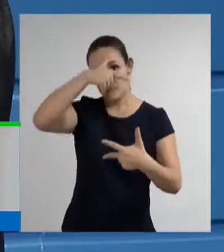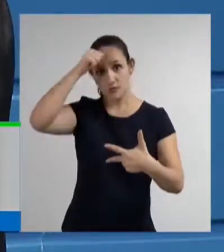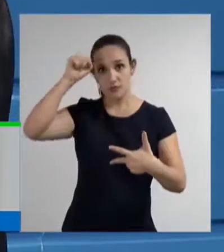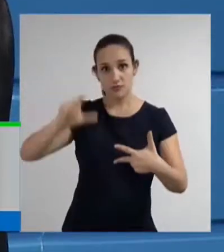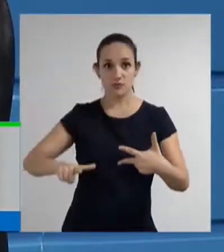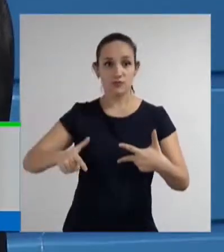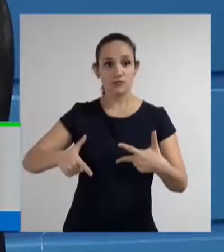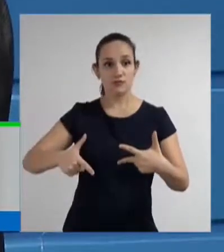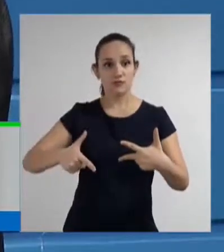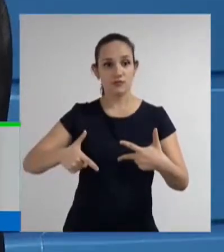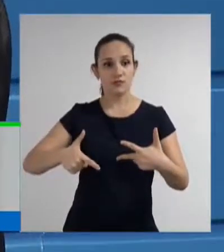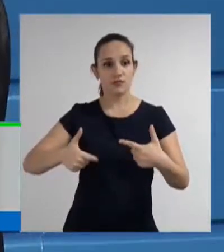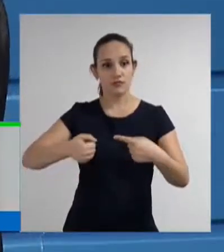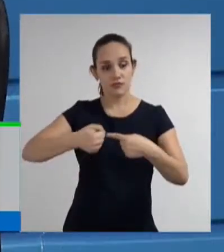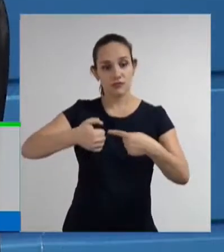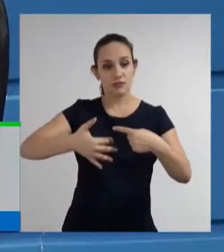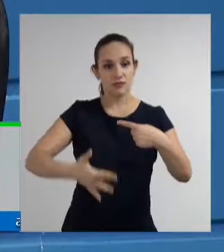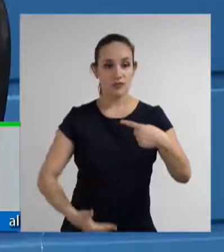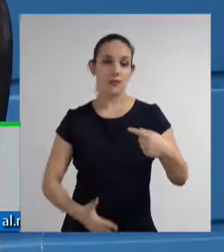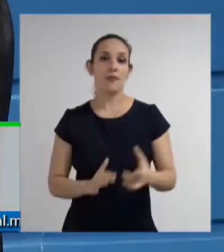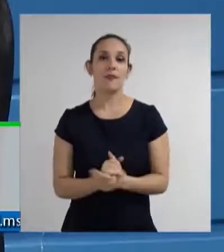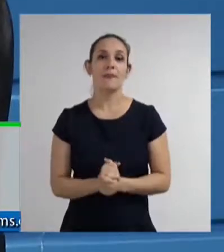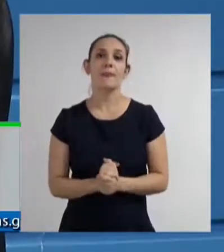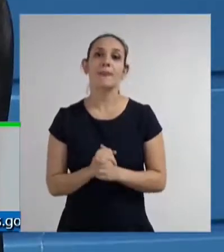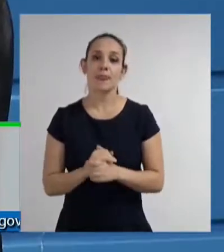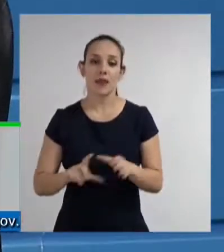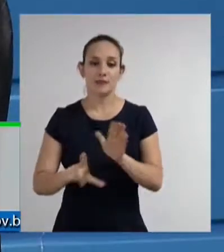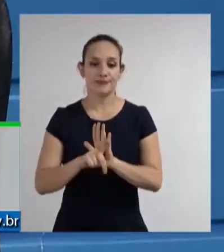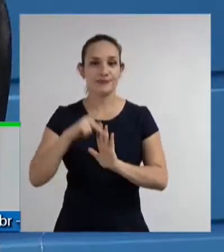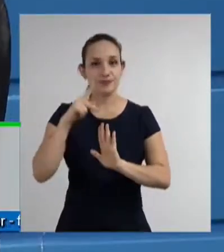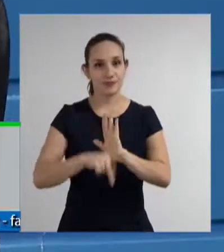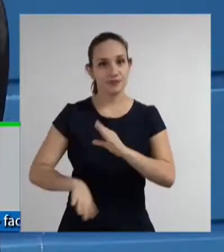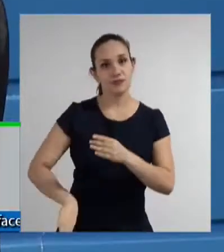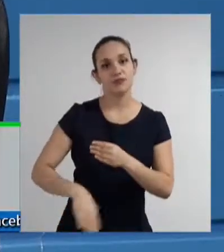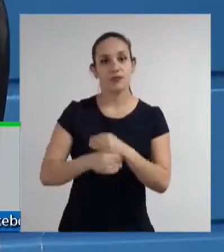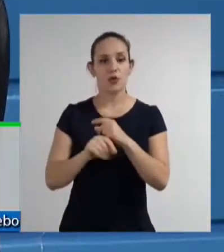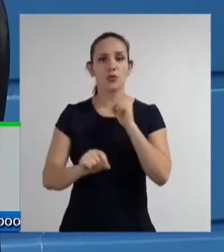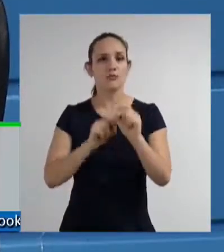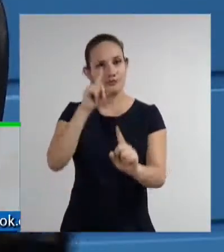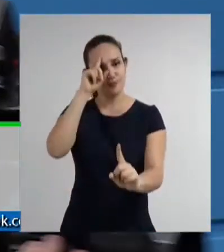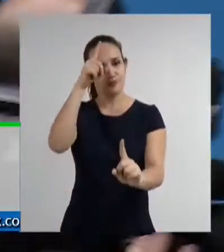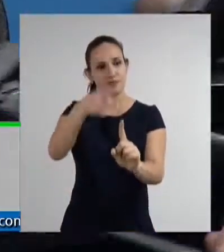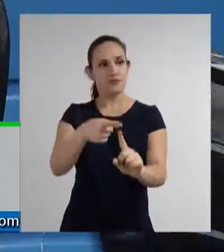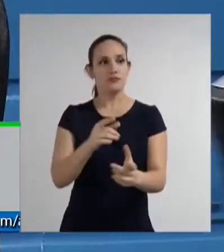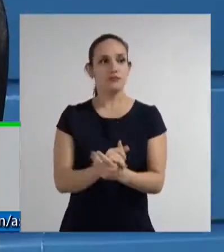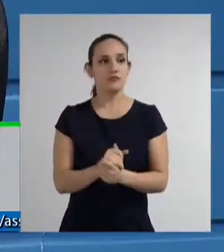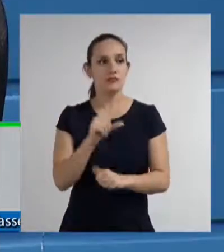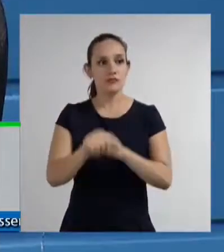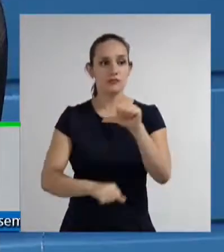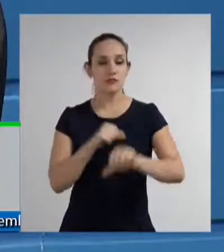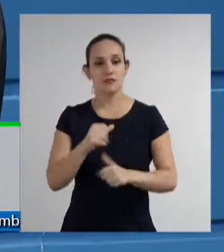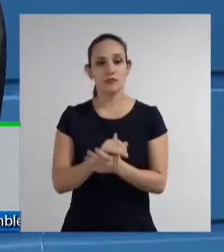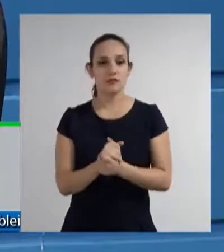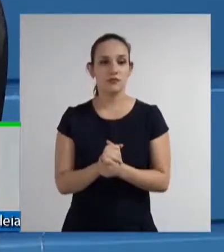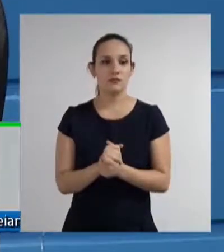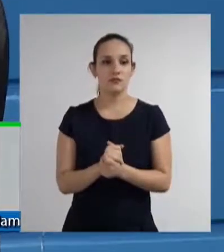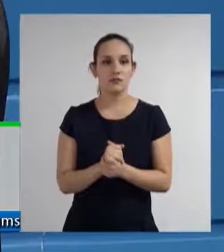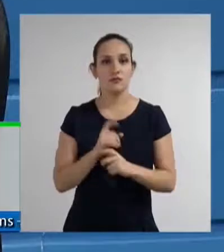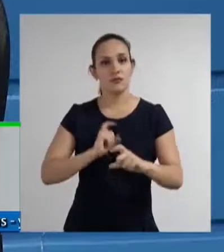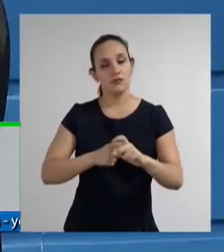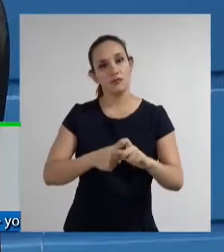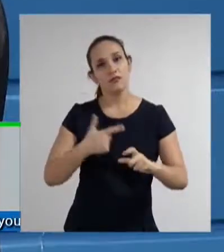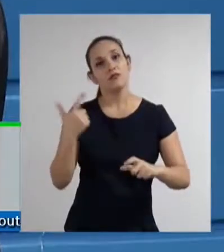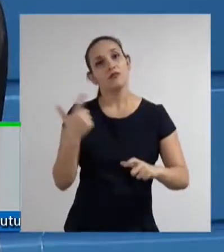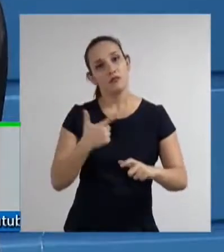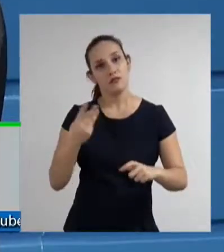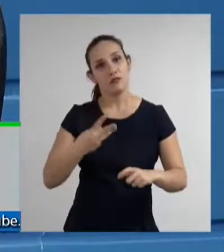fins que especifica. O projeto de lei complementar que ora se encaminha tem por objetivo alterar a redação dos parágrafos 2º,